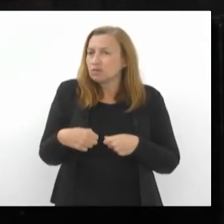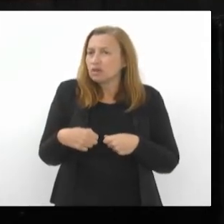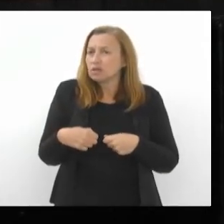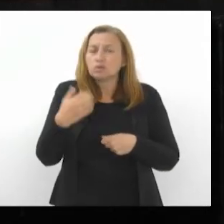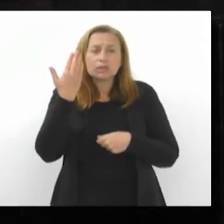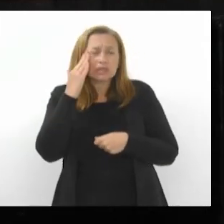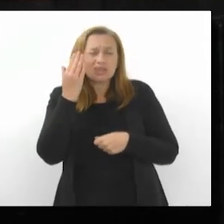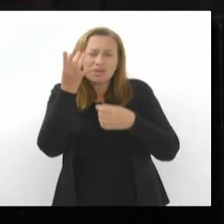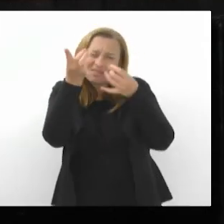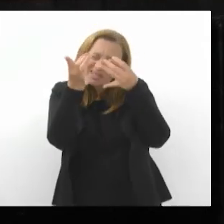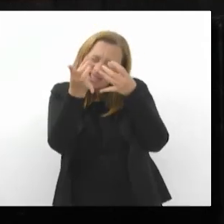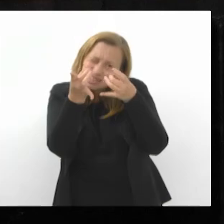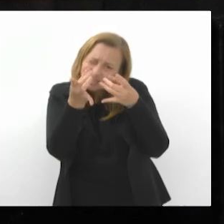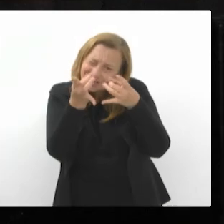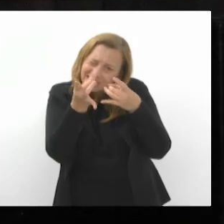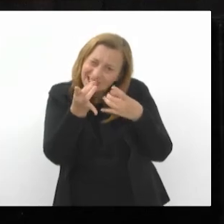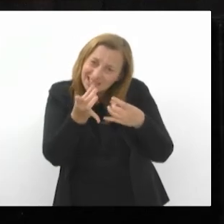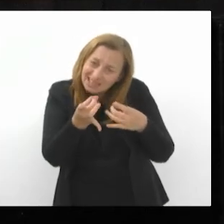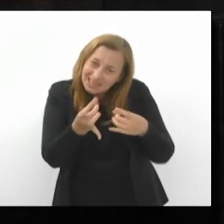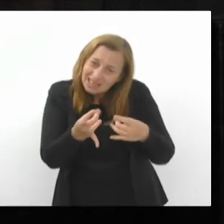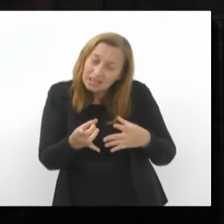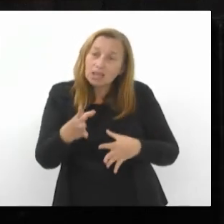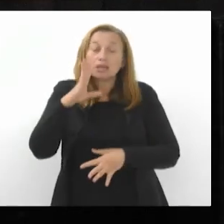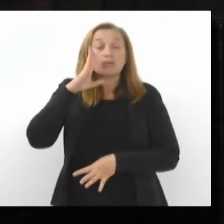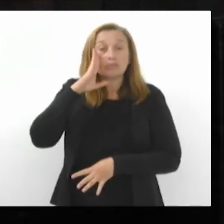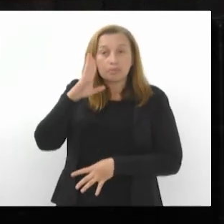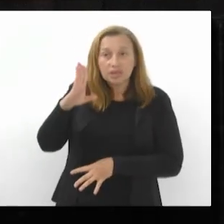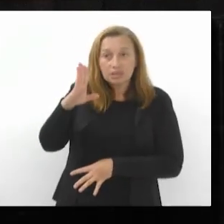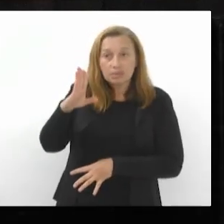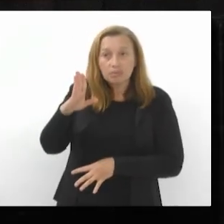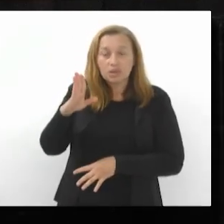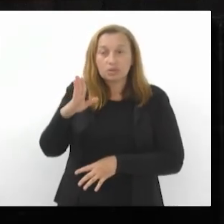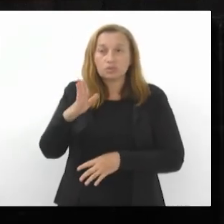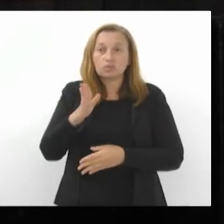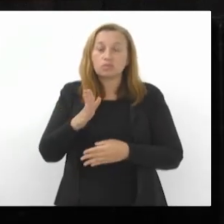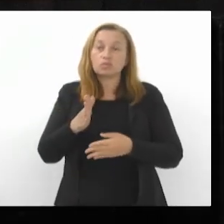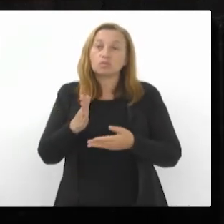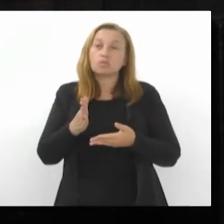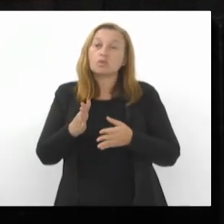leitura detalhada, principalmente no recesso,